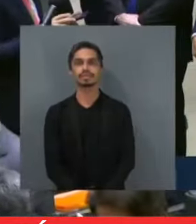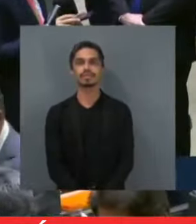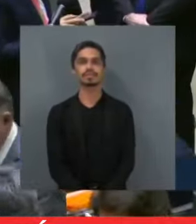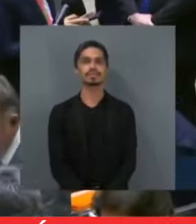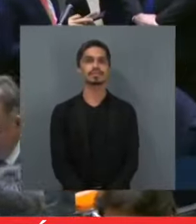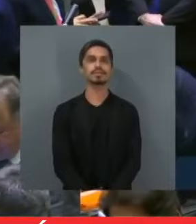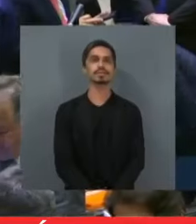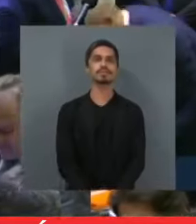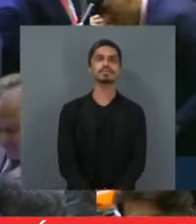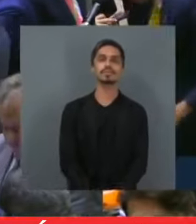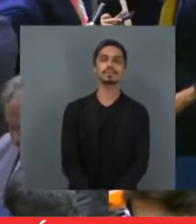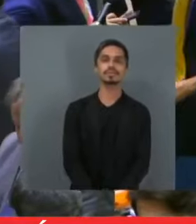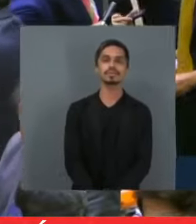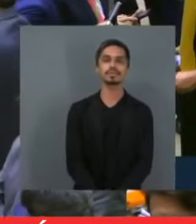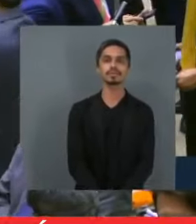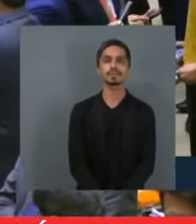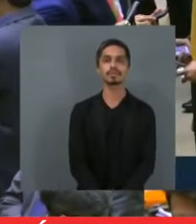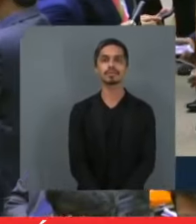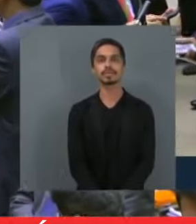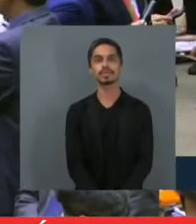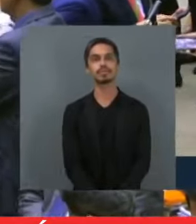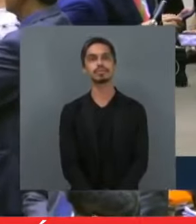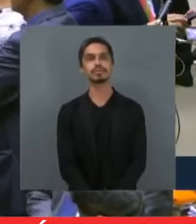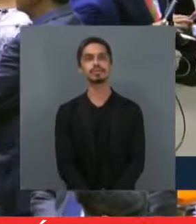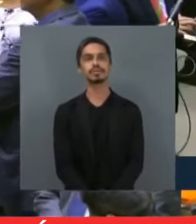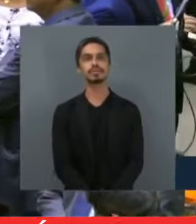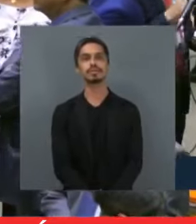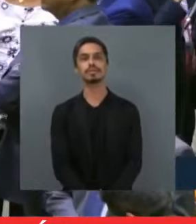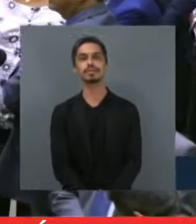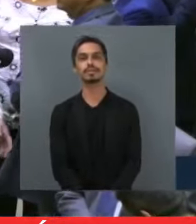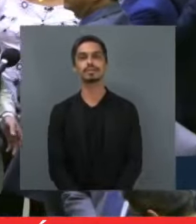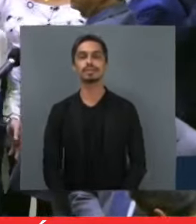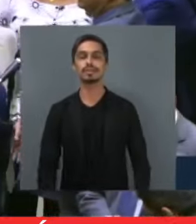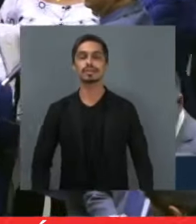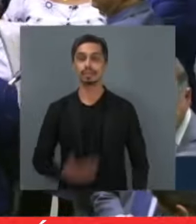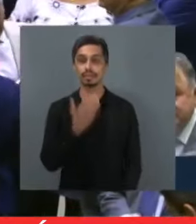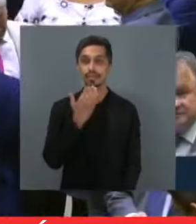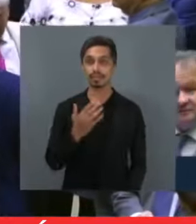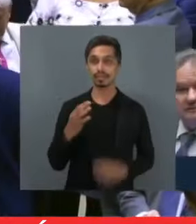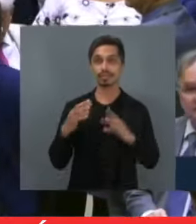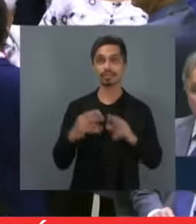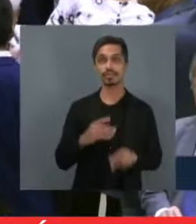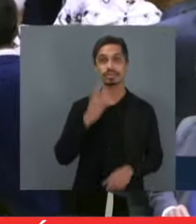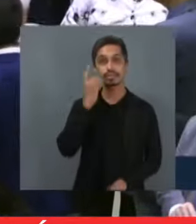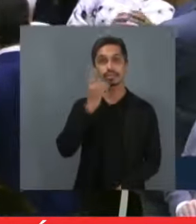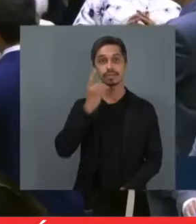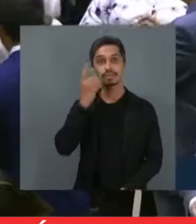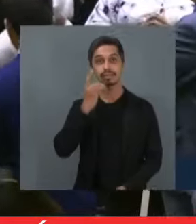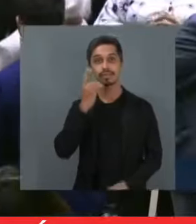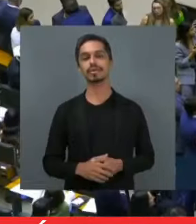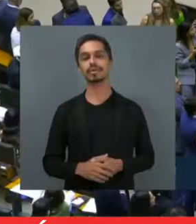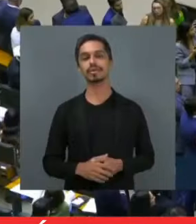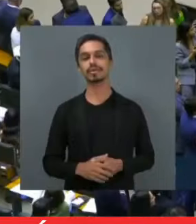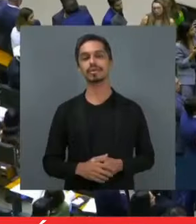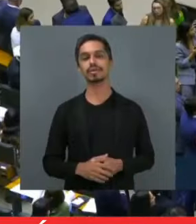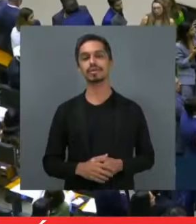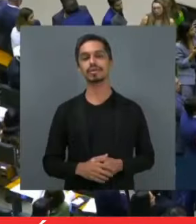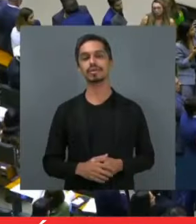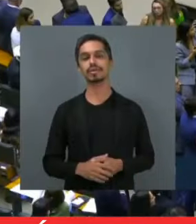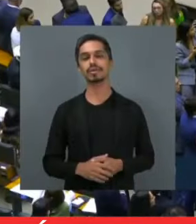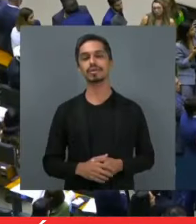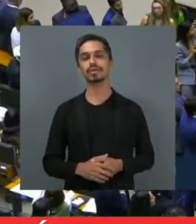governistas que faça chuva faça sol estão alinhados com os interesses do Palácio do Planalto 126 na